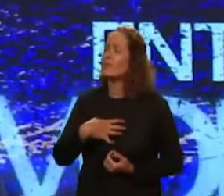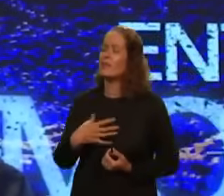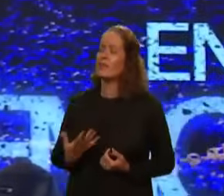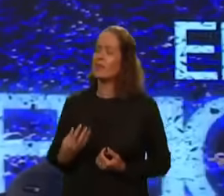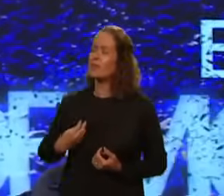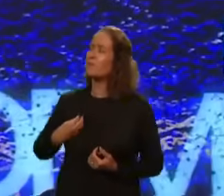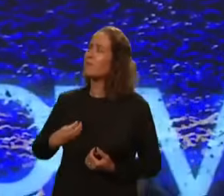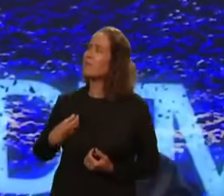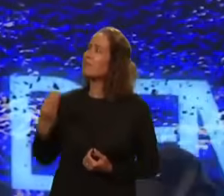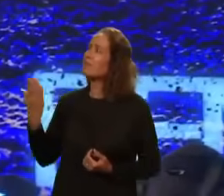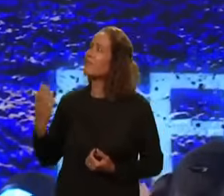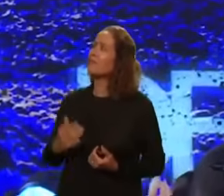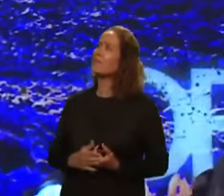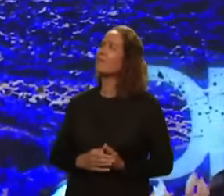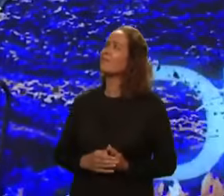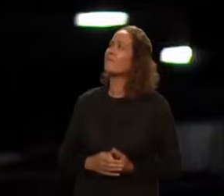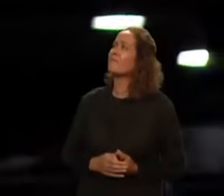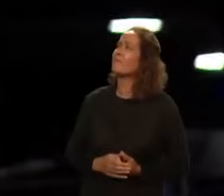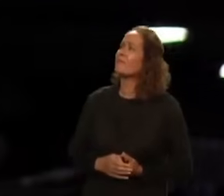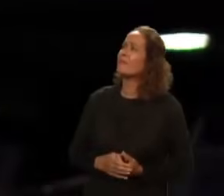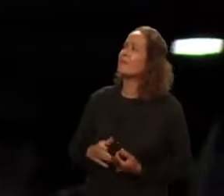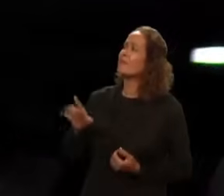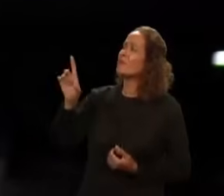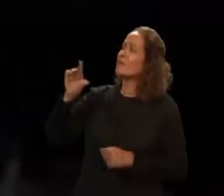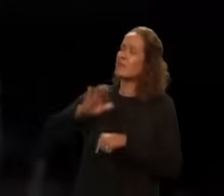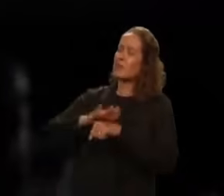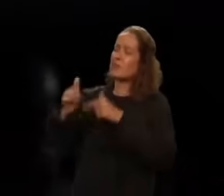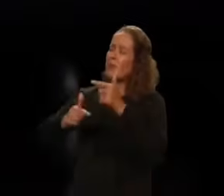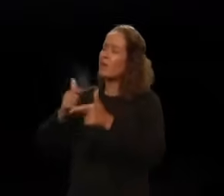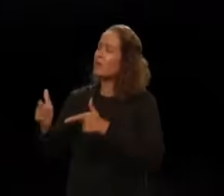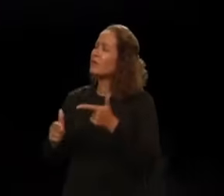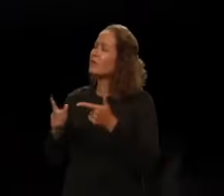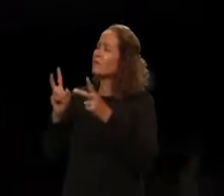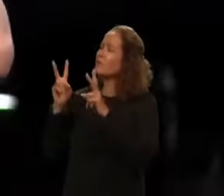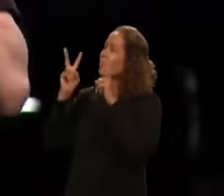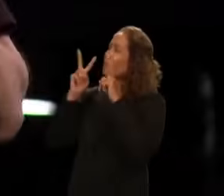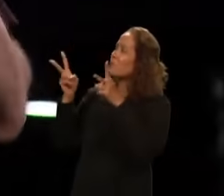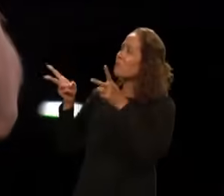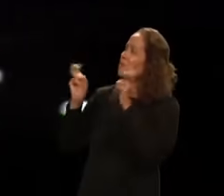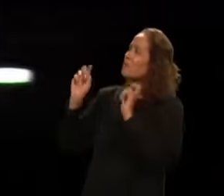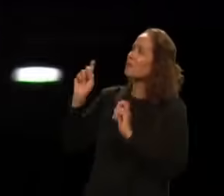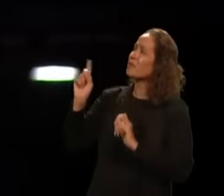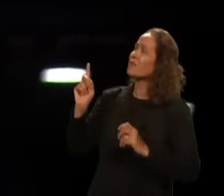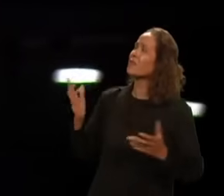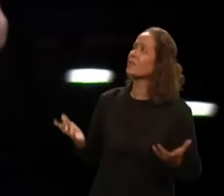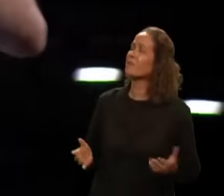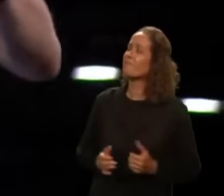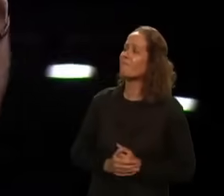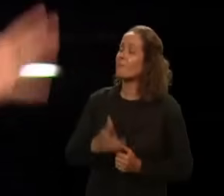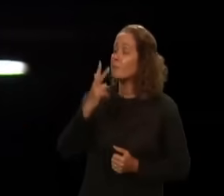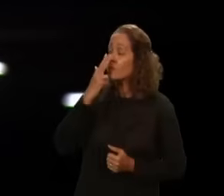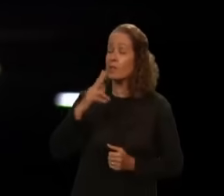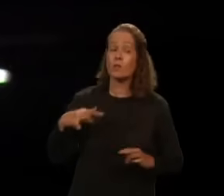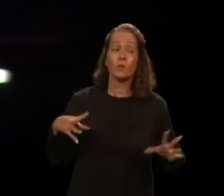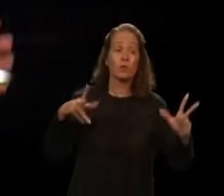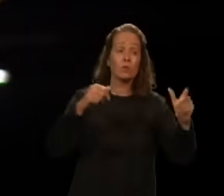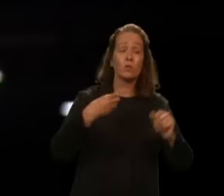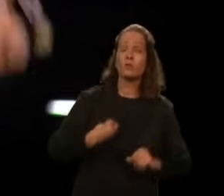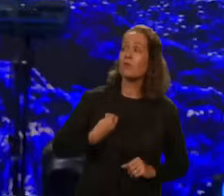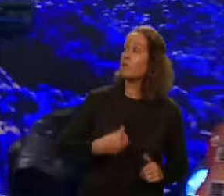mais eu te busco, pior as coisas ficam. Quanto mais fiel eu sou ao Senhor, parece que a vida de todo mundo anda menos a